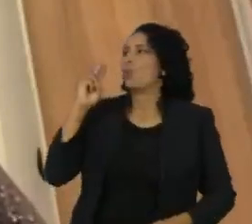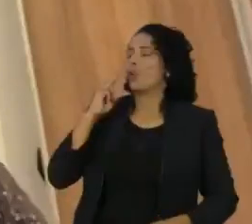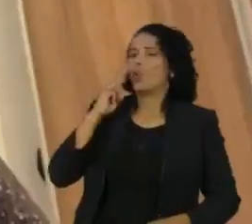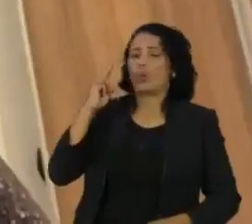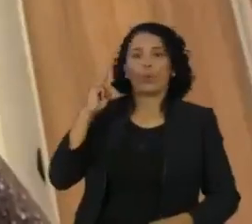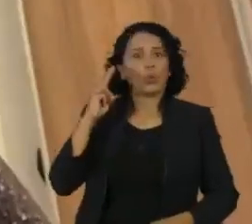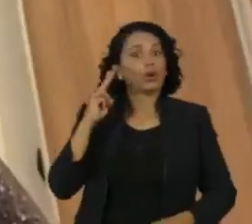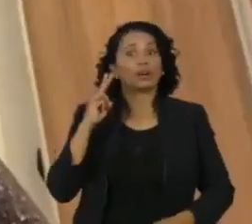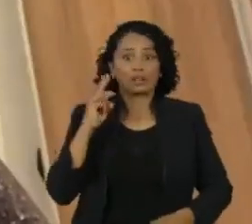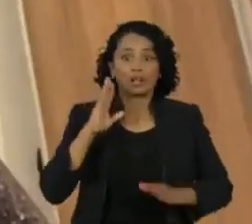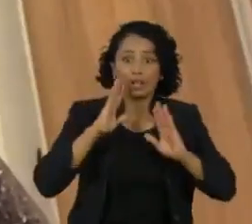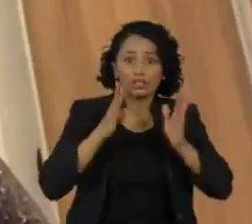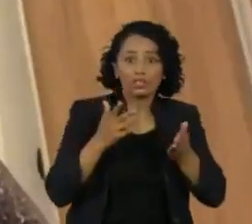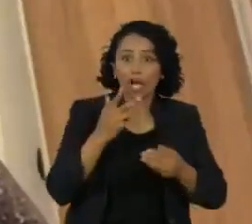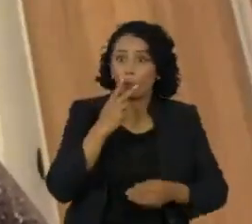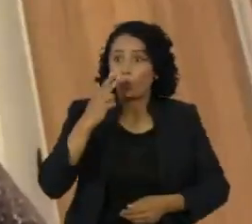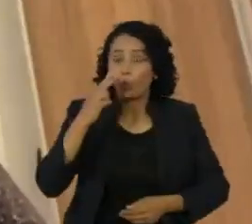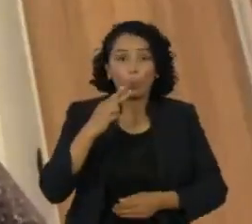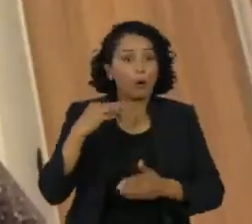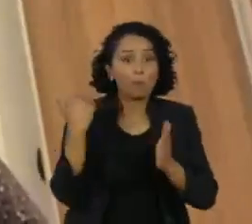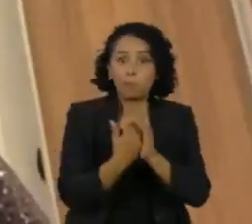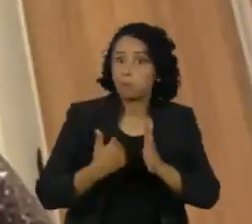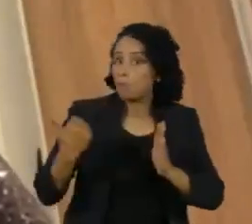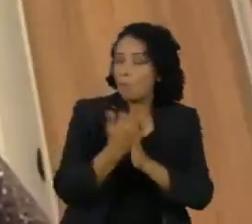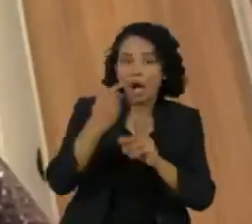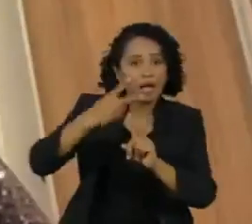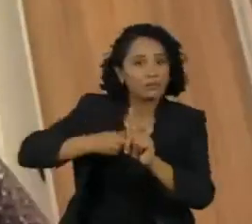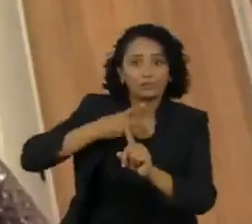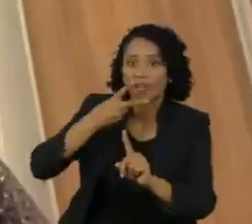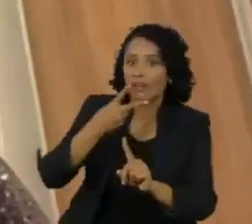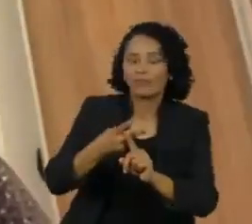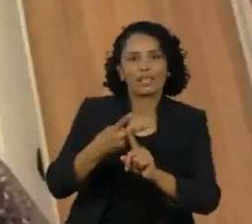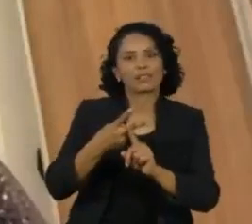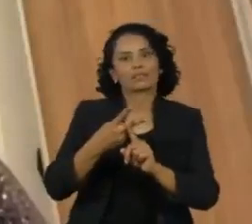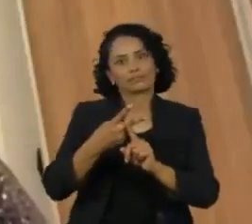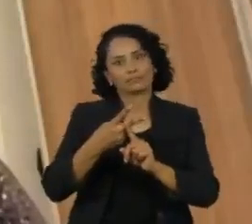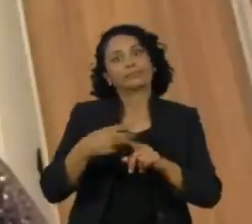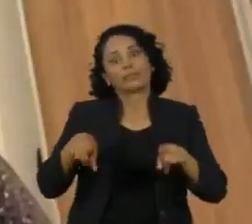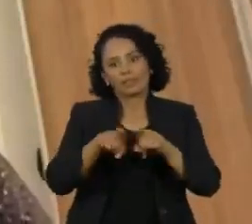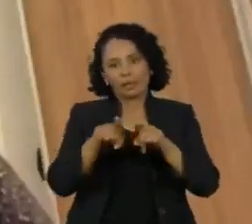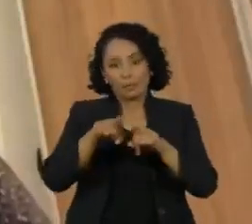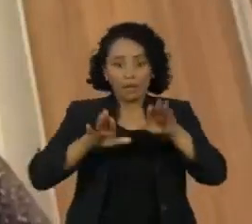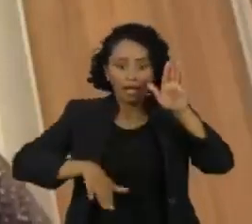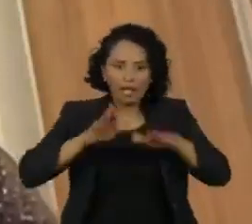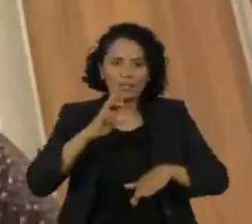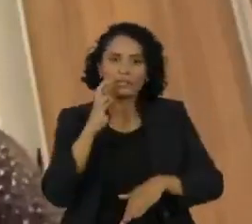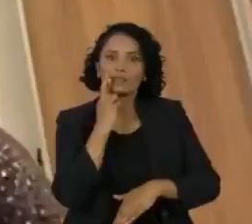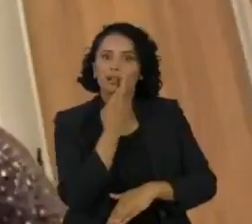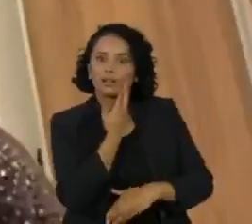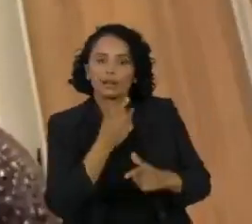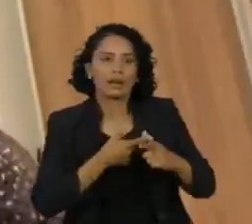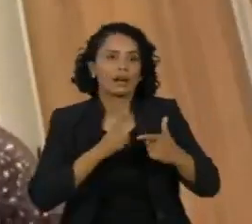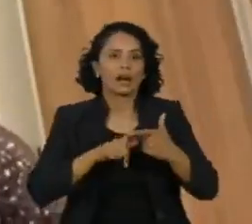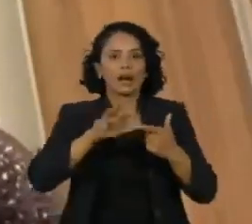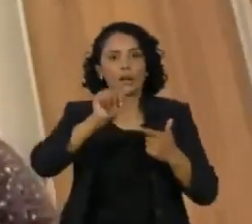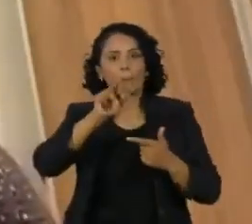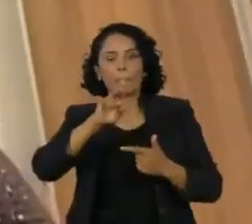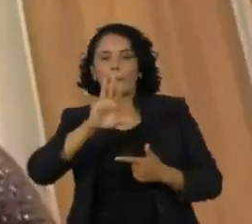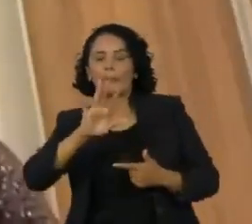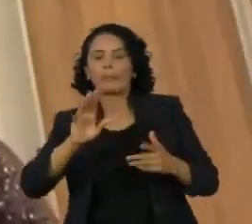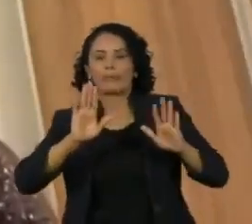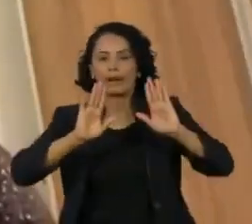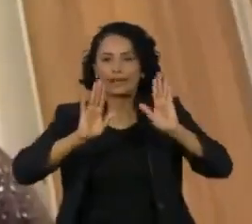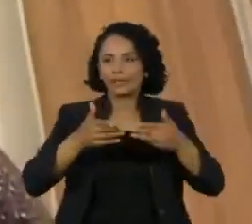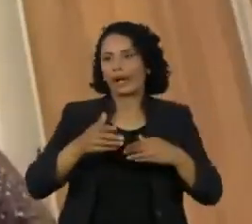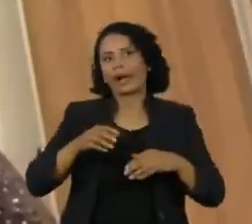limitavam a fumar por evitar fumar em público, em ambientes como restaurantes, bares, no trabalho. A pessoa fazendo home office,